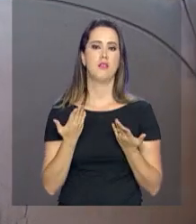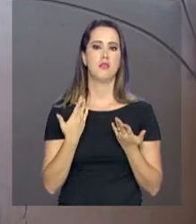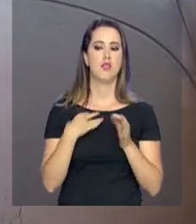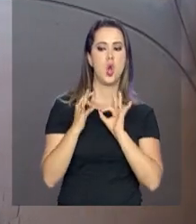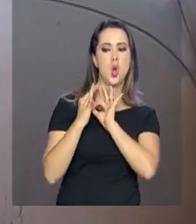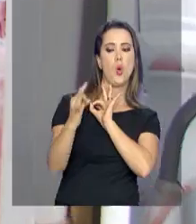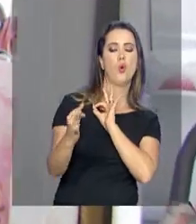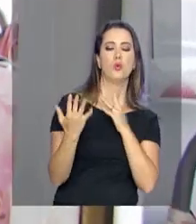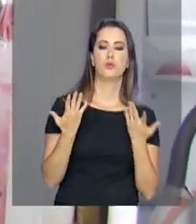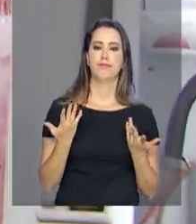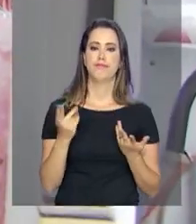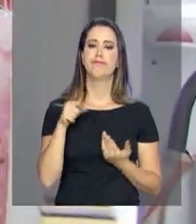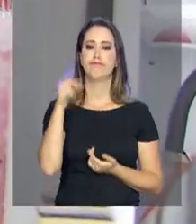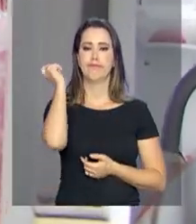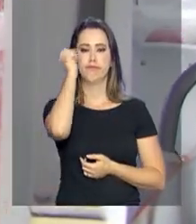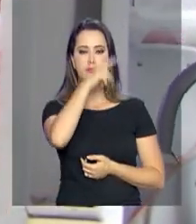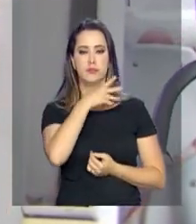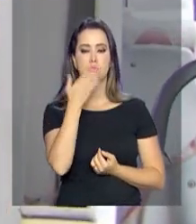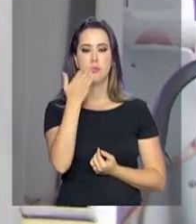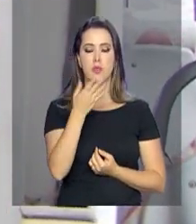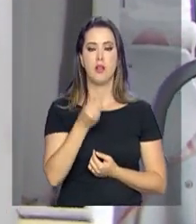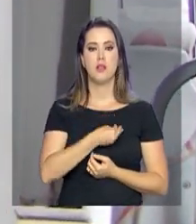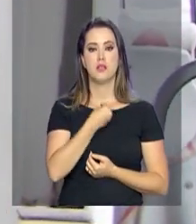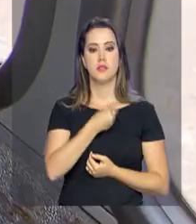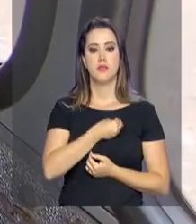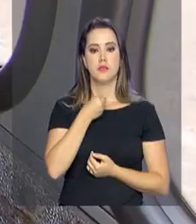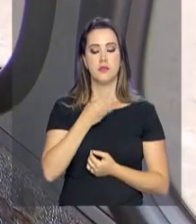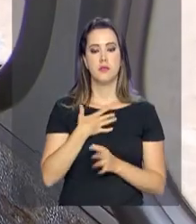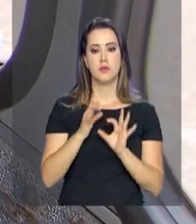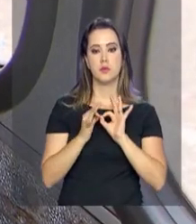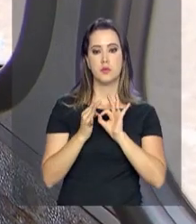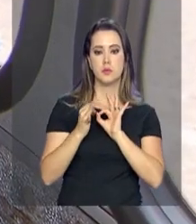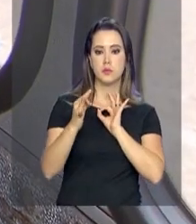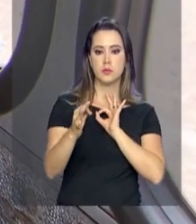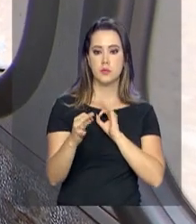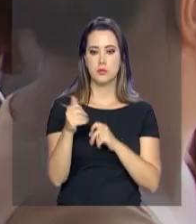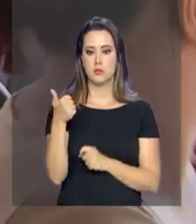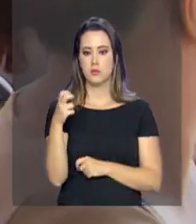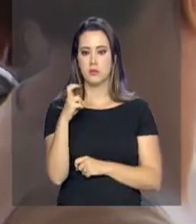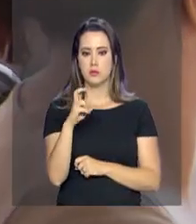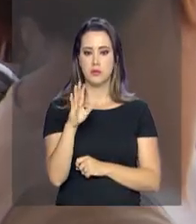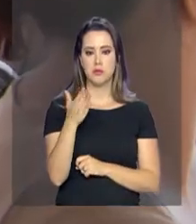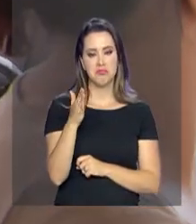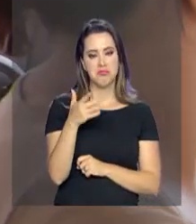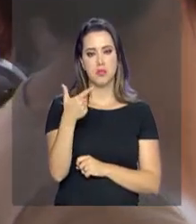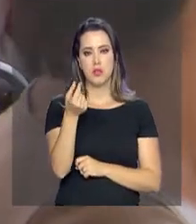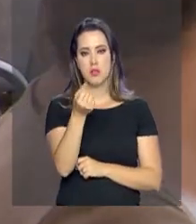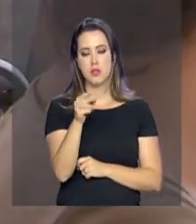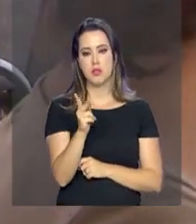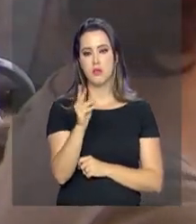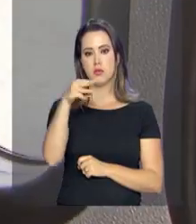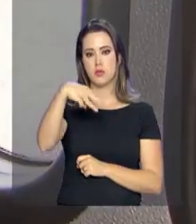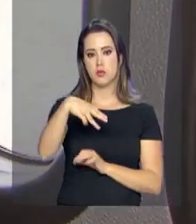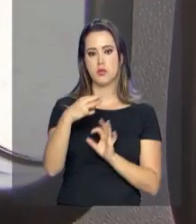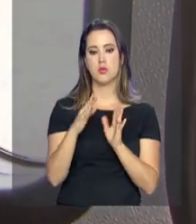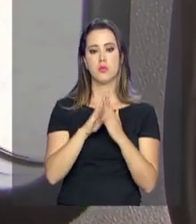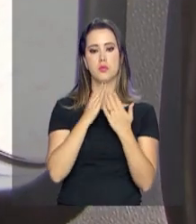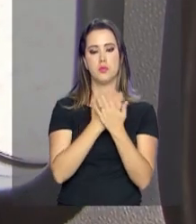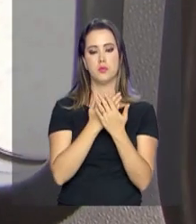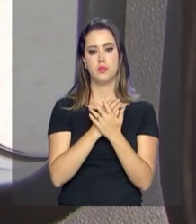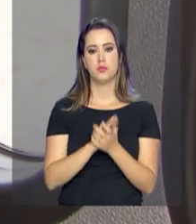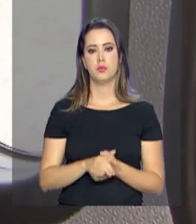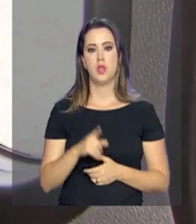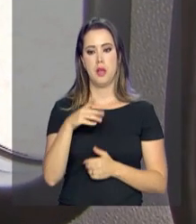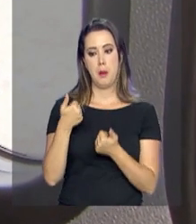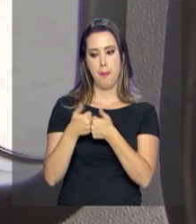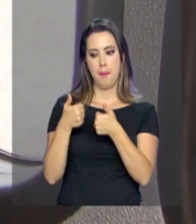muito difícil com os estudantes moram há uma distância que varia entre 15 e 20 quilômetros da escola e passando na porta da